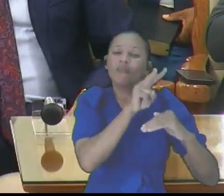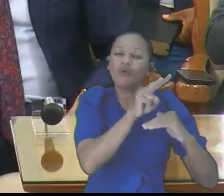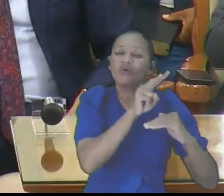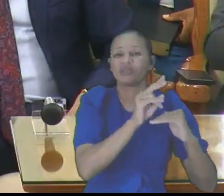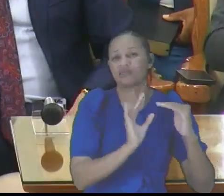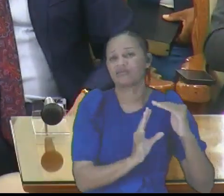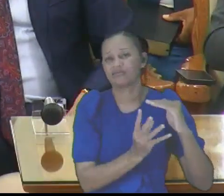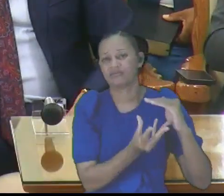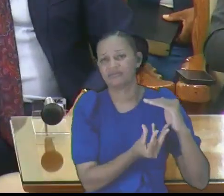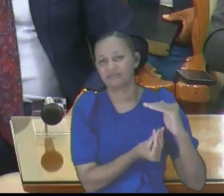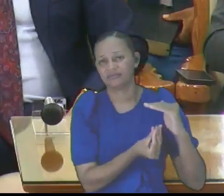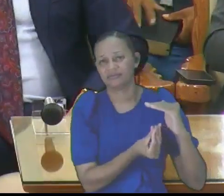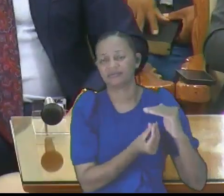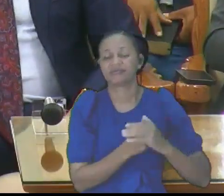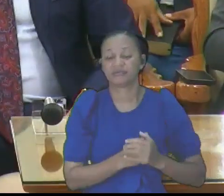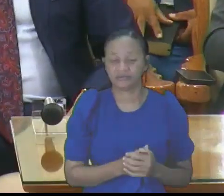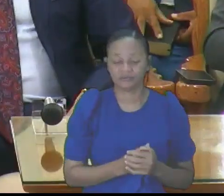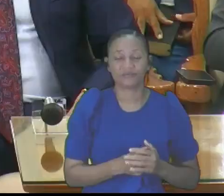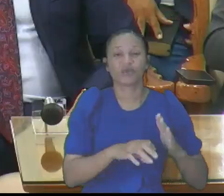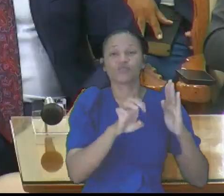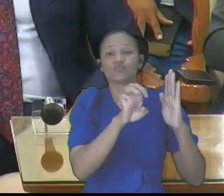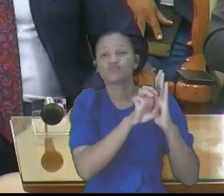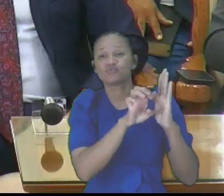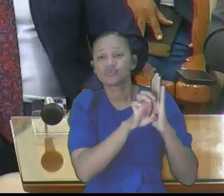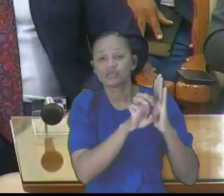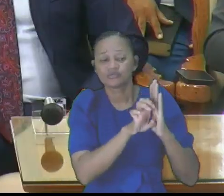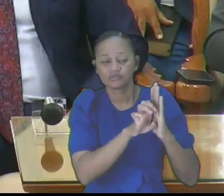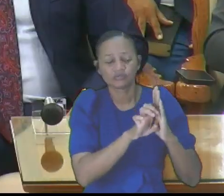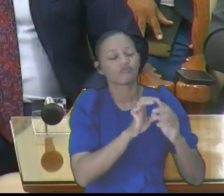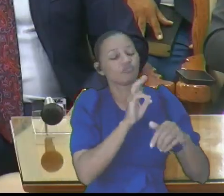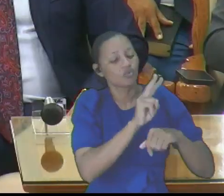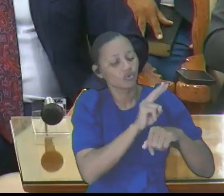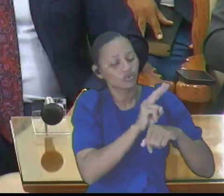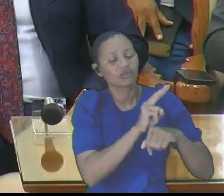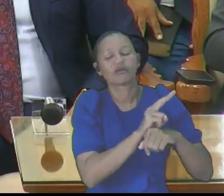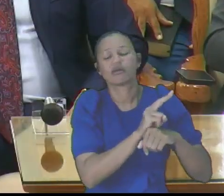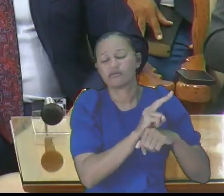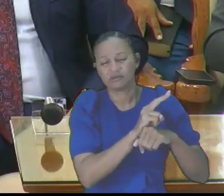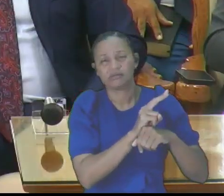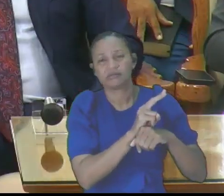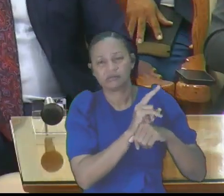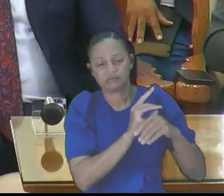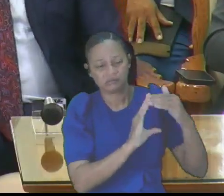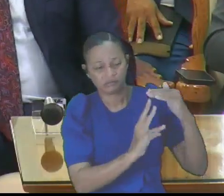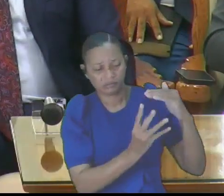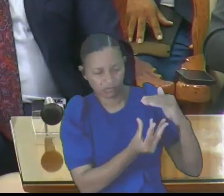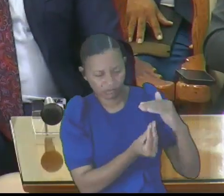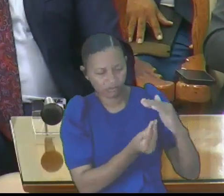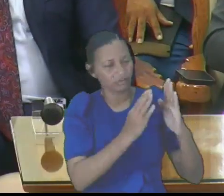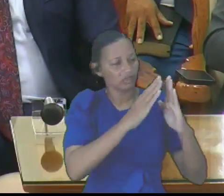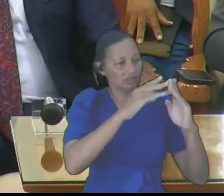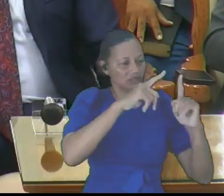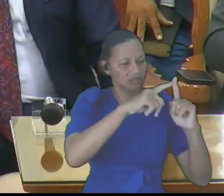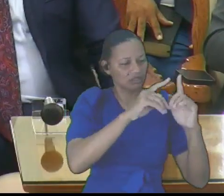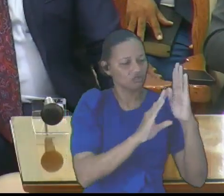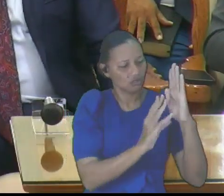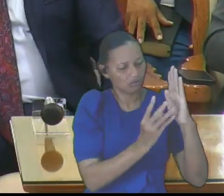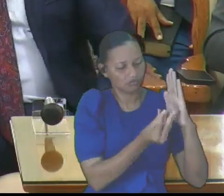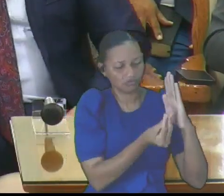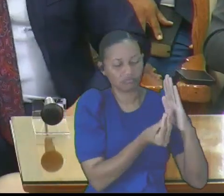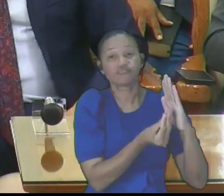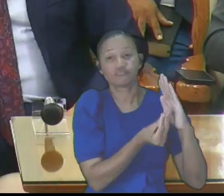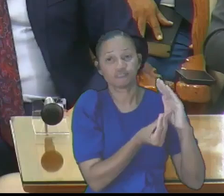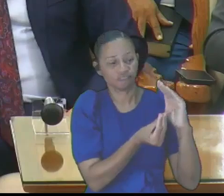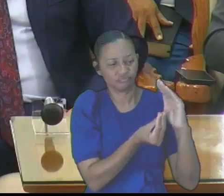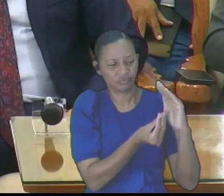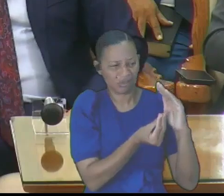Proteger. O estatuto protege a igreja. O templo protege a igreja. Não